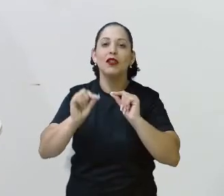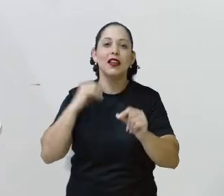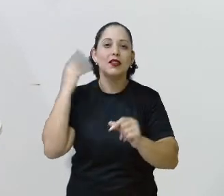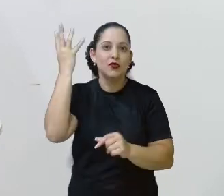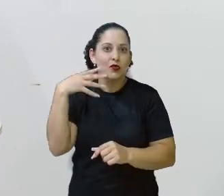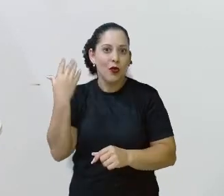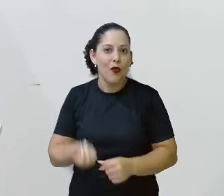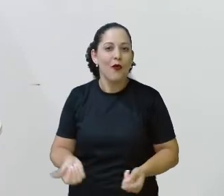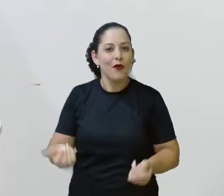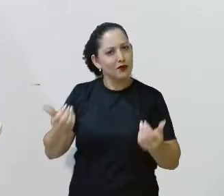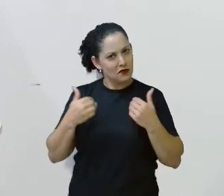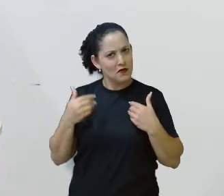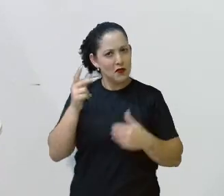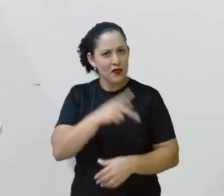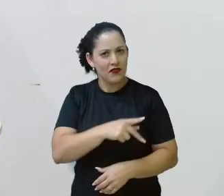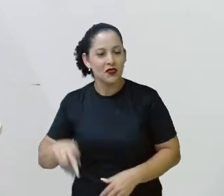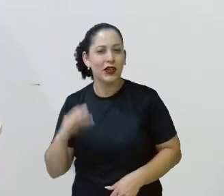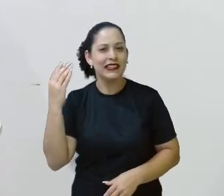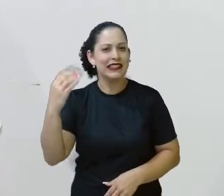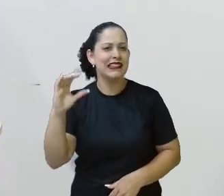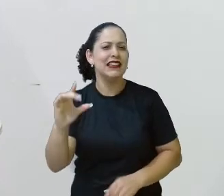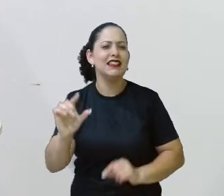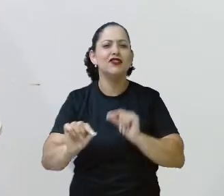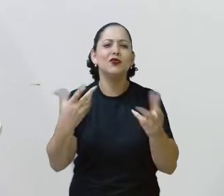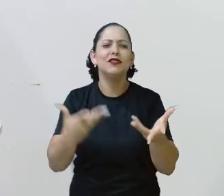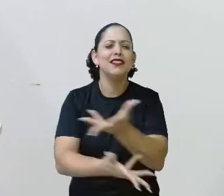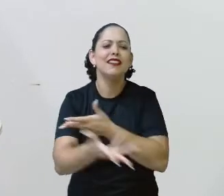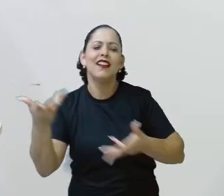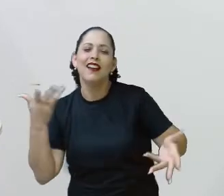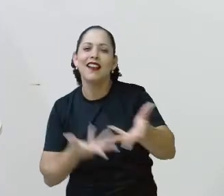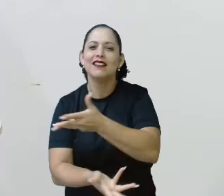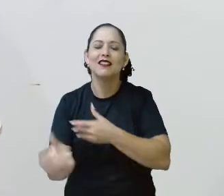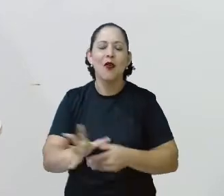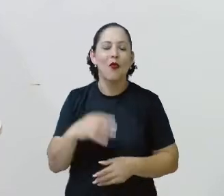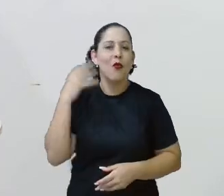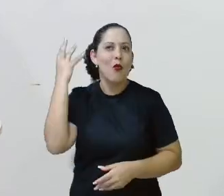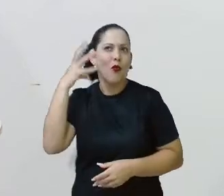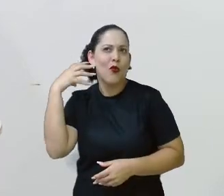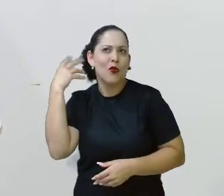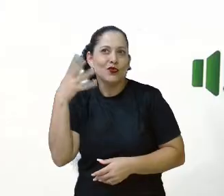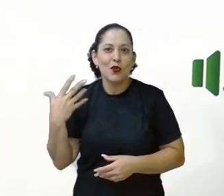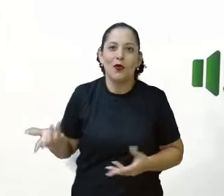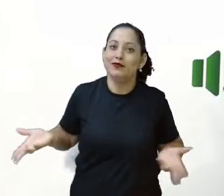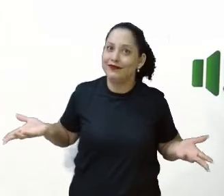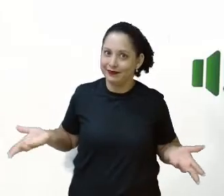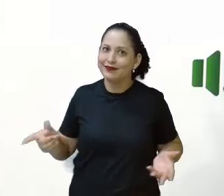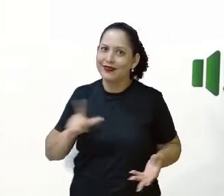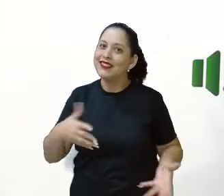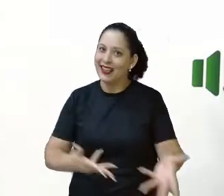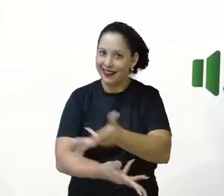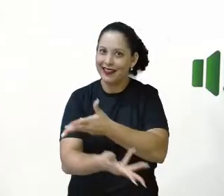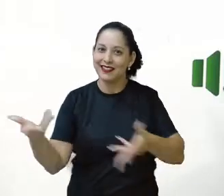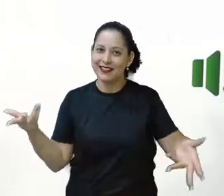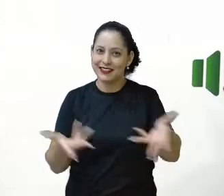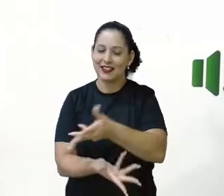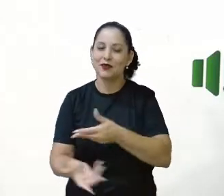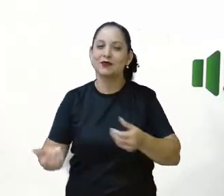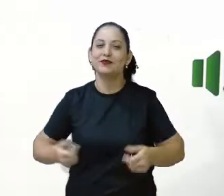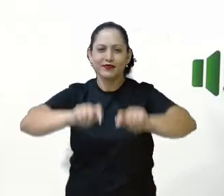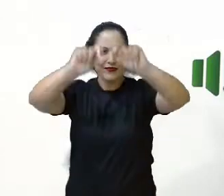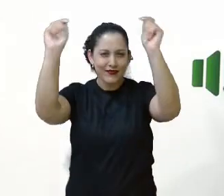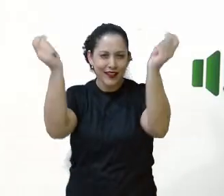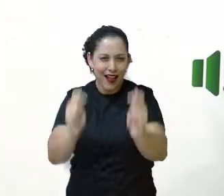de ciência. O que será que ciência tem a ver com som, né, professora Vilma? Então, tudo, né?